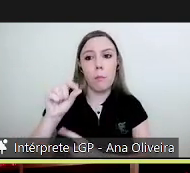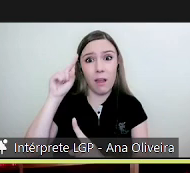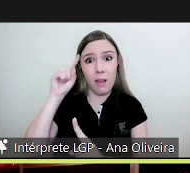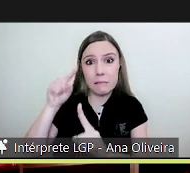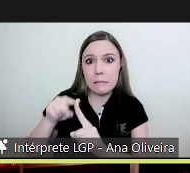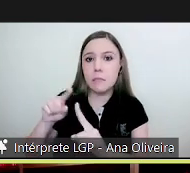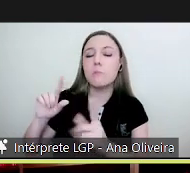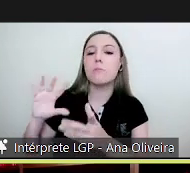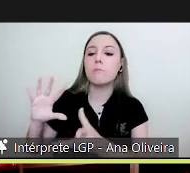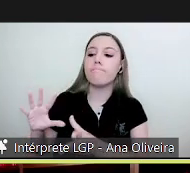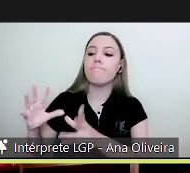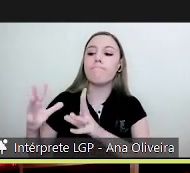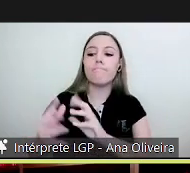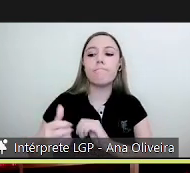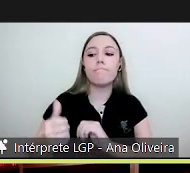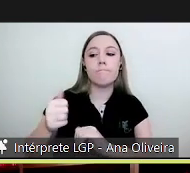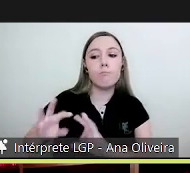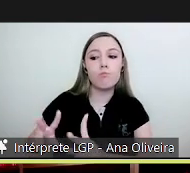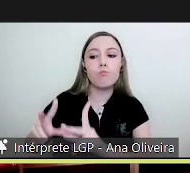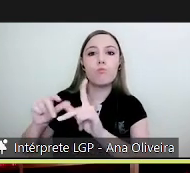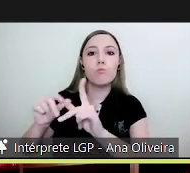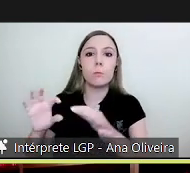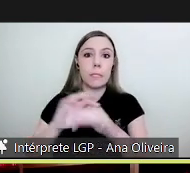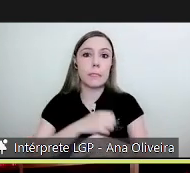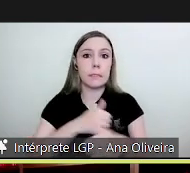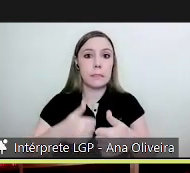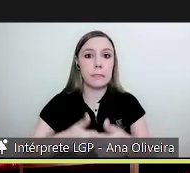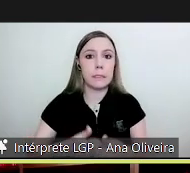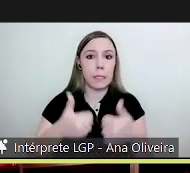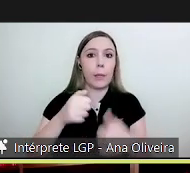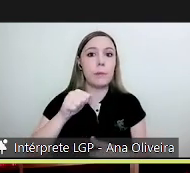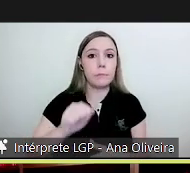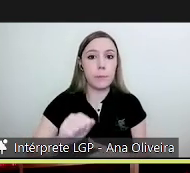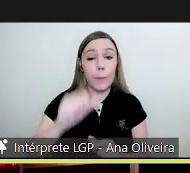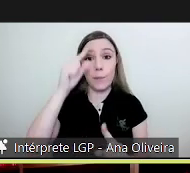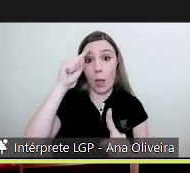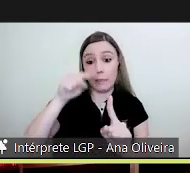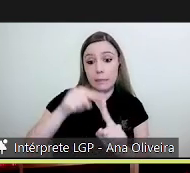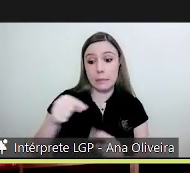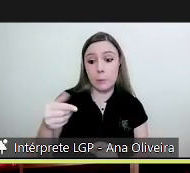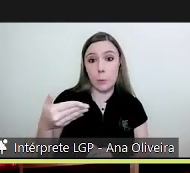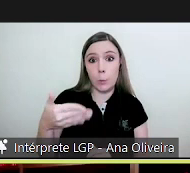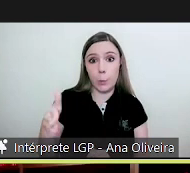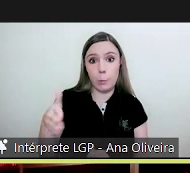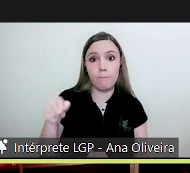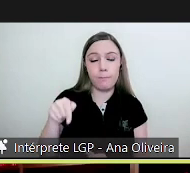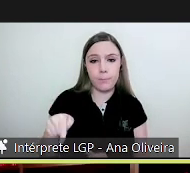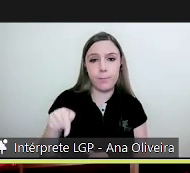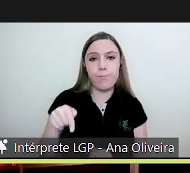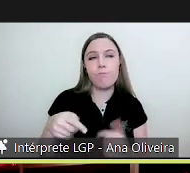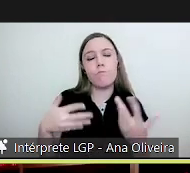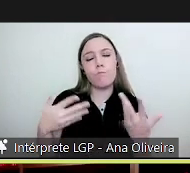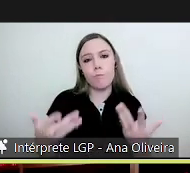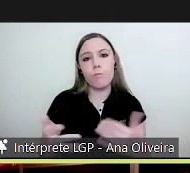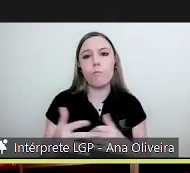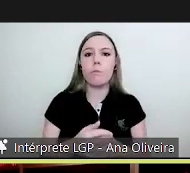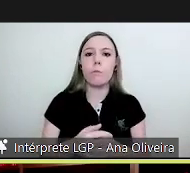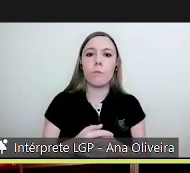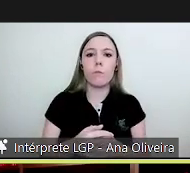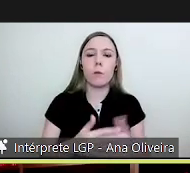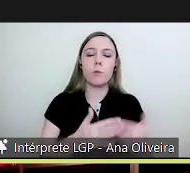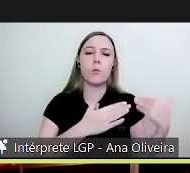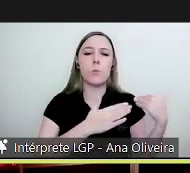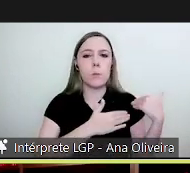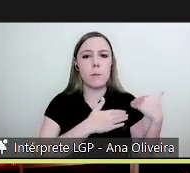das cidades. Como digo, este objetivo 11º, enfim, como compromisso que os